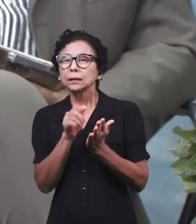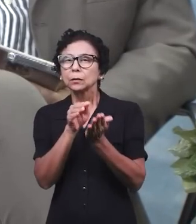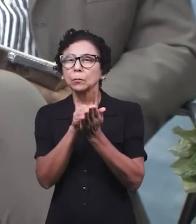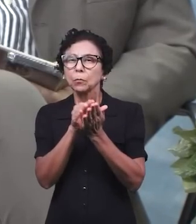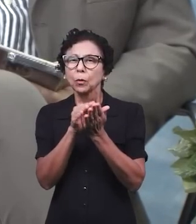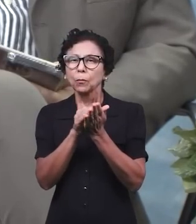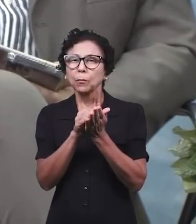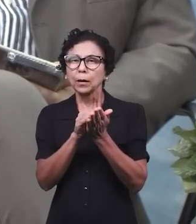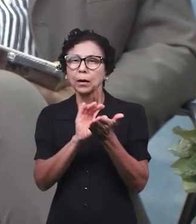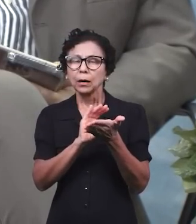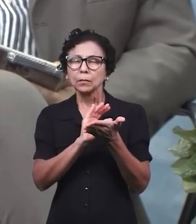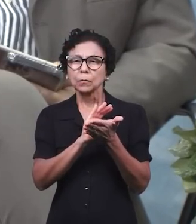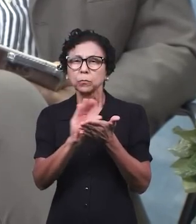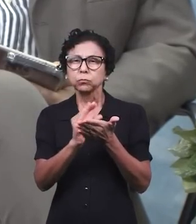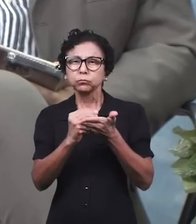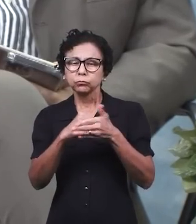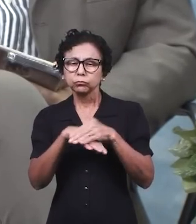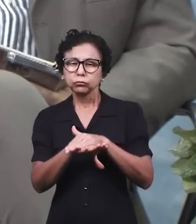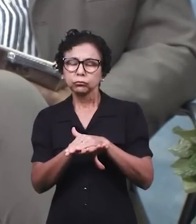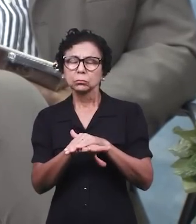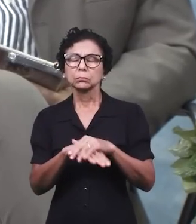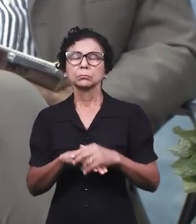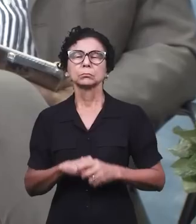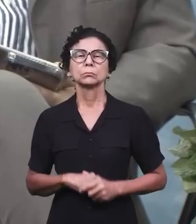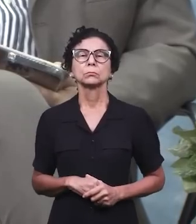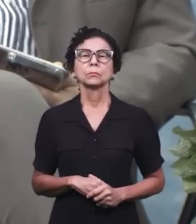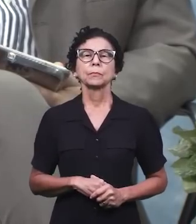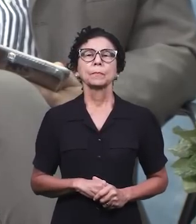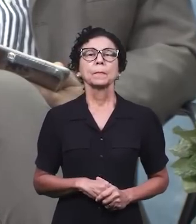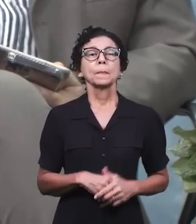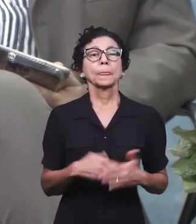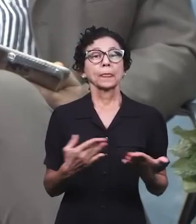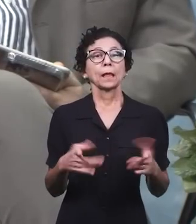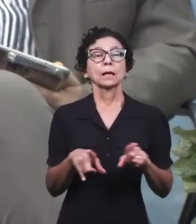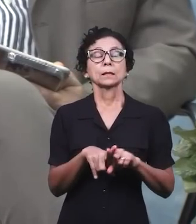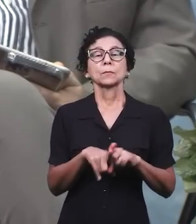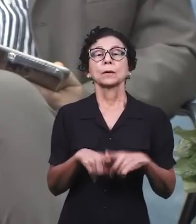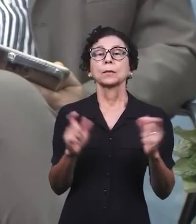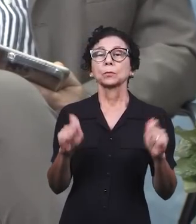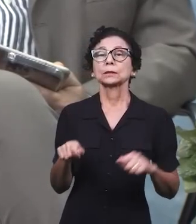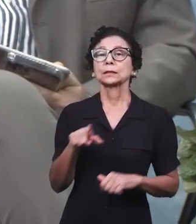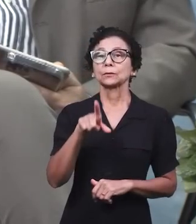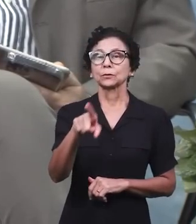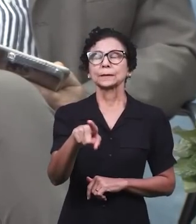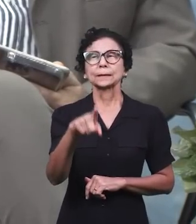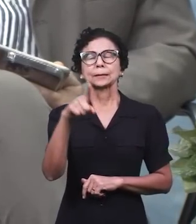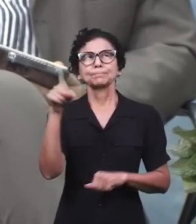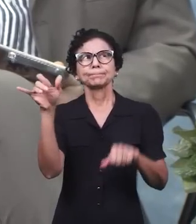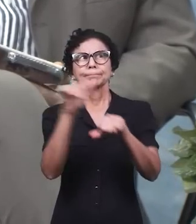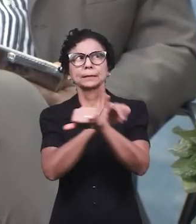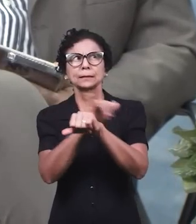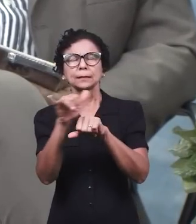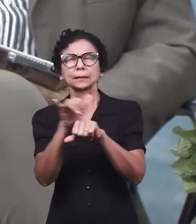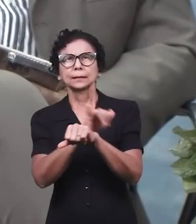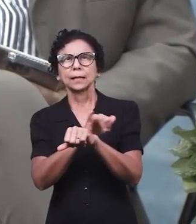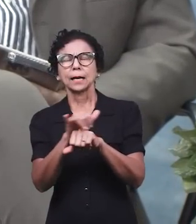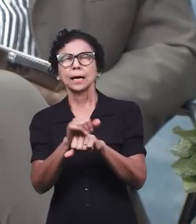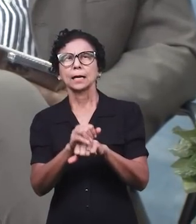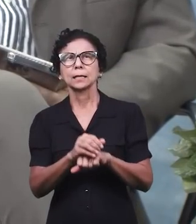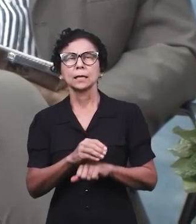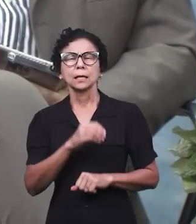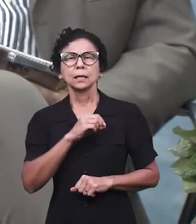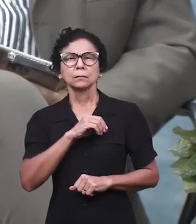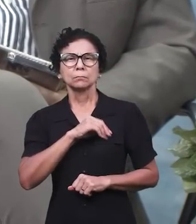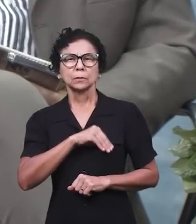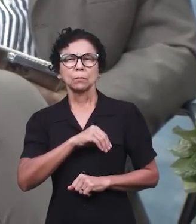também buscar o sucesso financeiro buscando formas de aumentar a sua renda. Então,